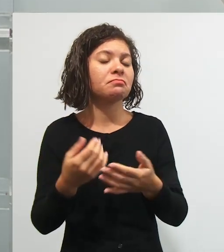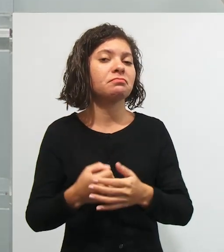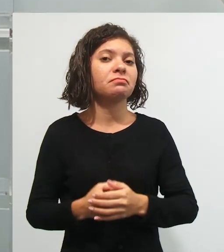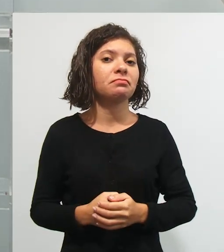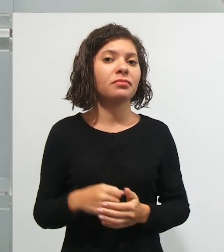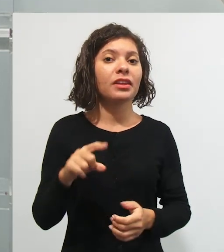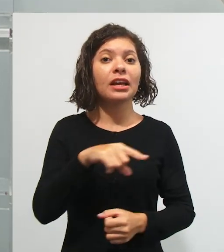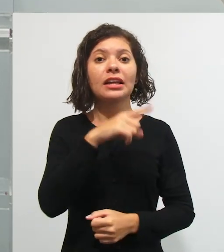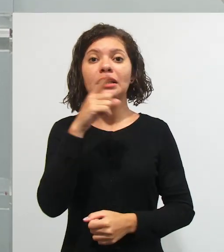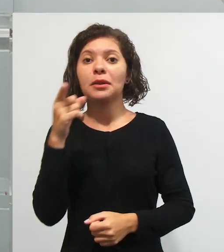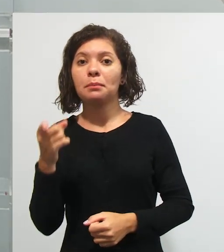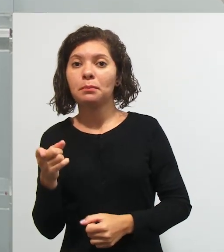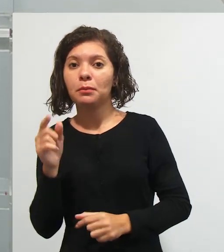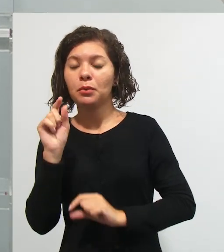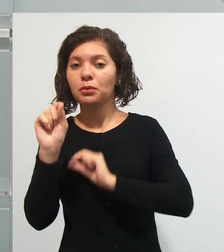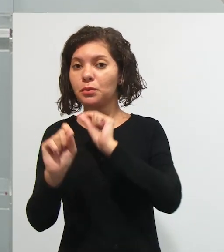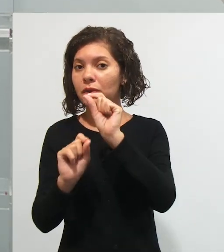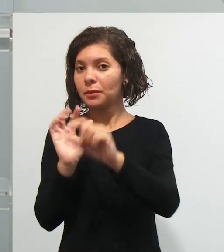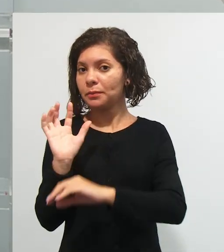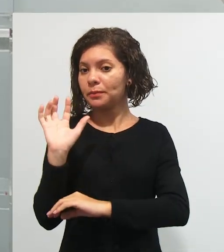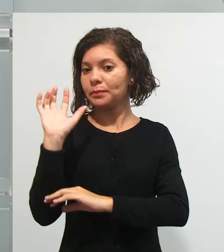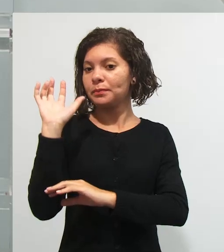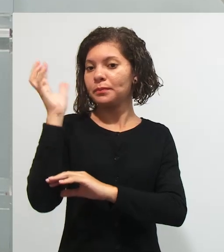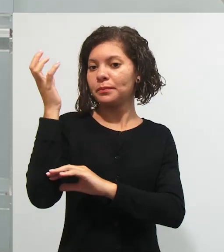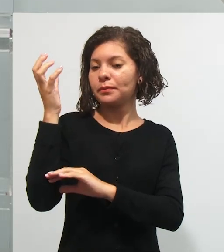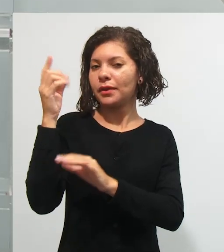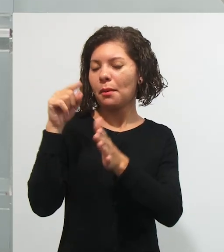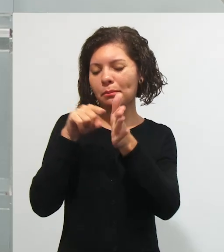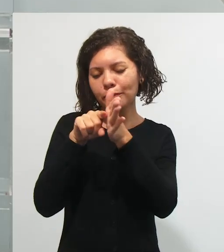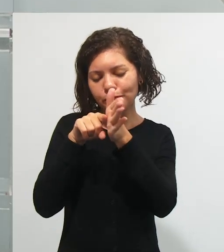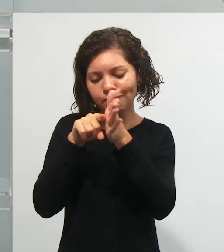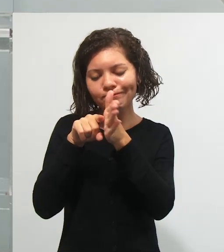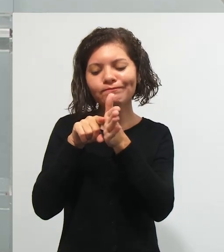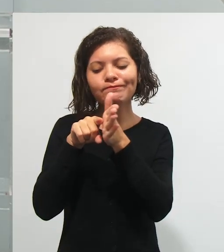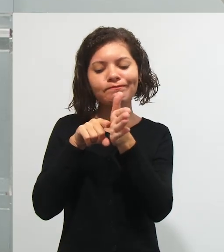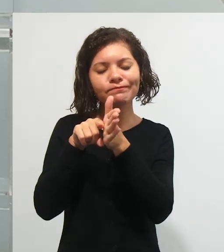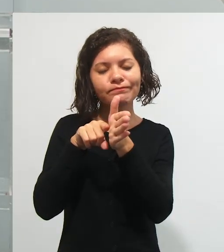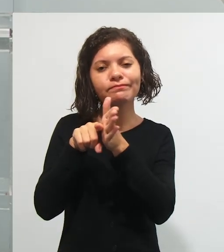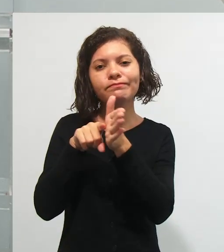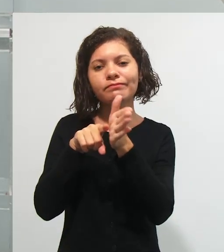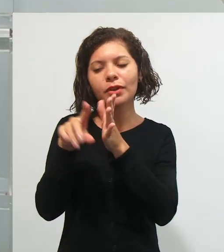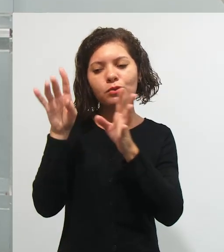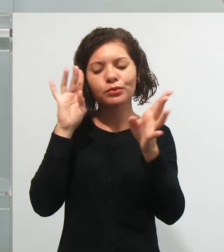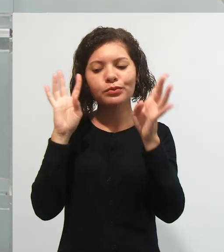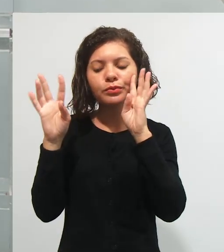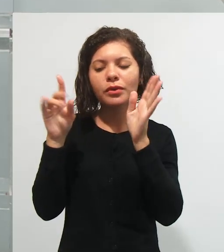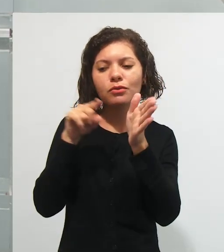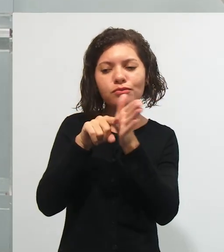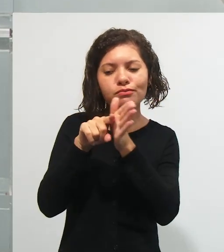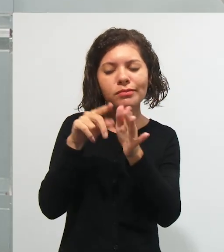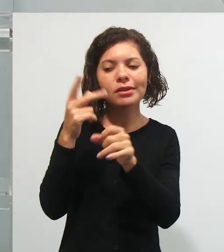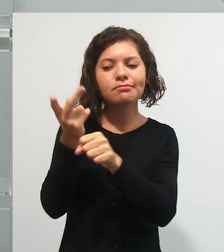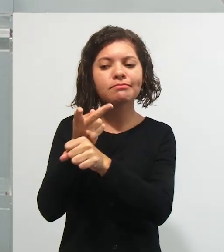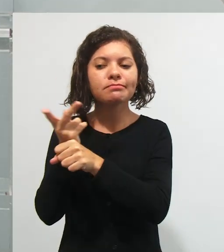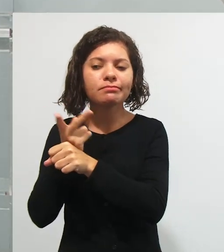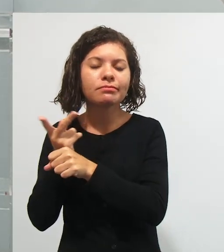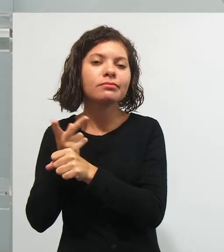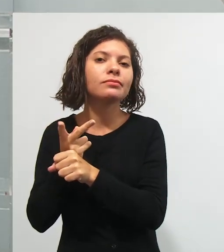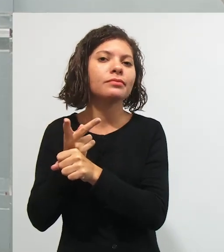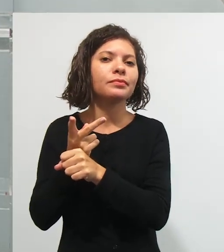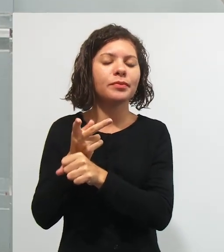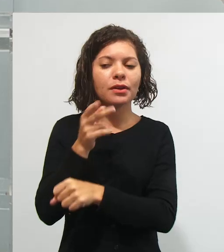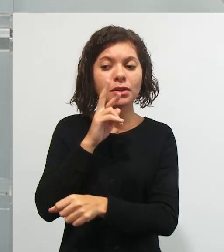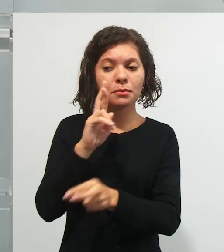levar à pesquisa, ao rigor metodológico de investigação, para buscar uma